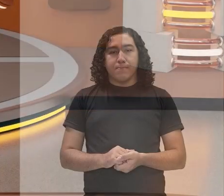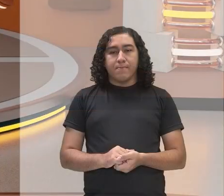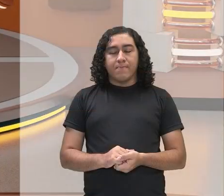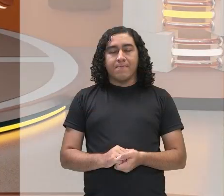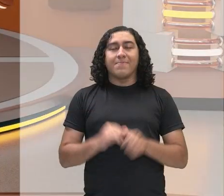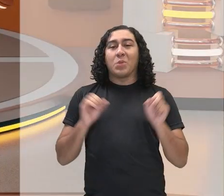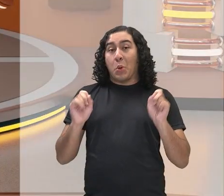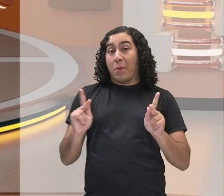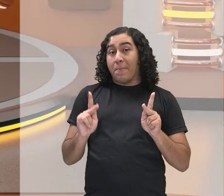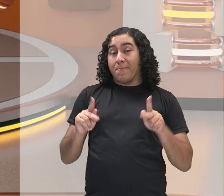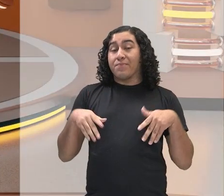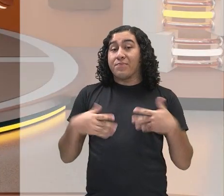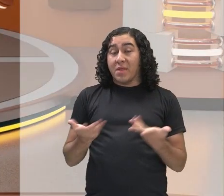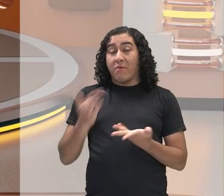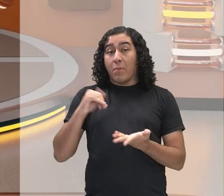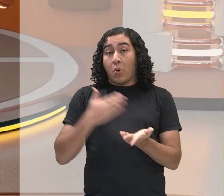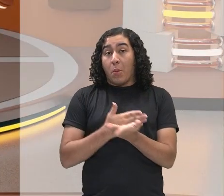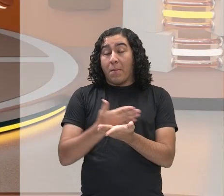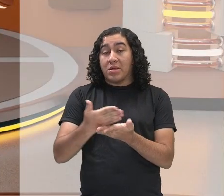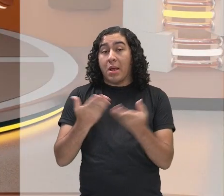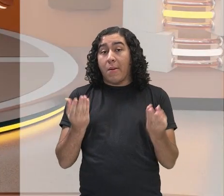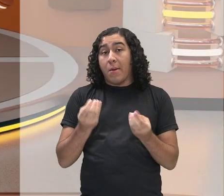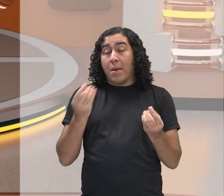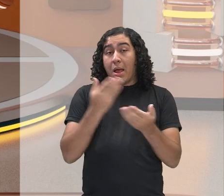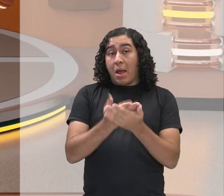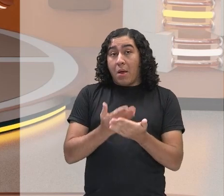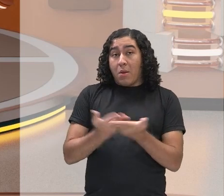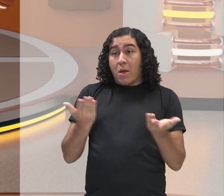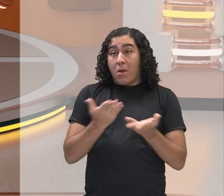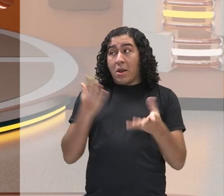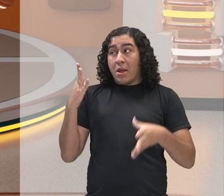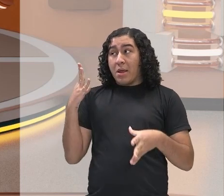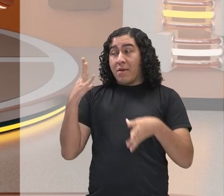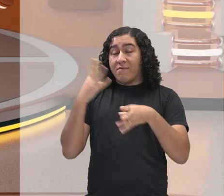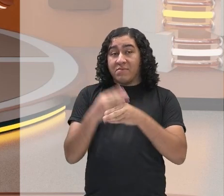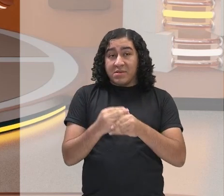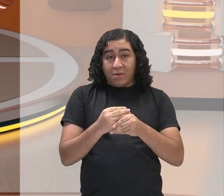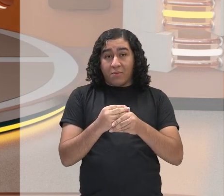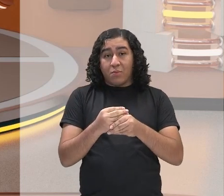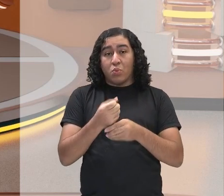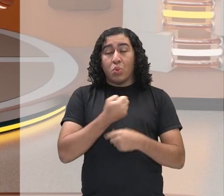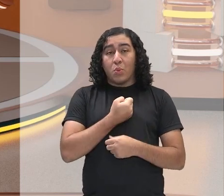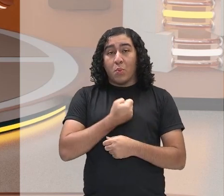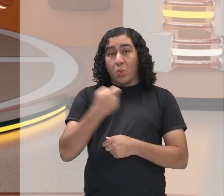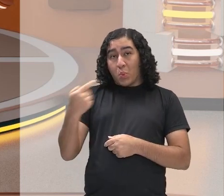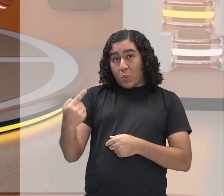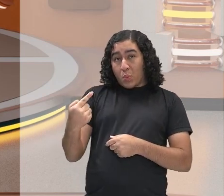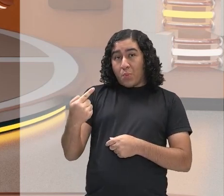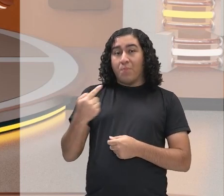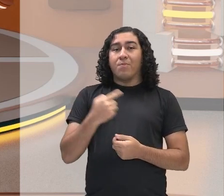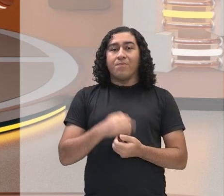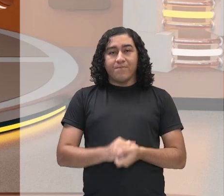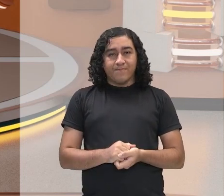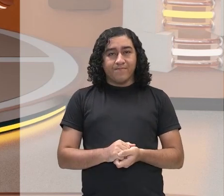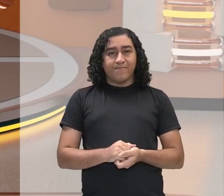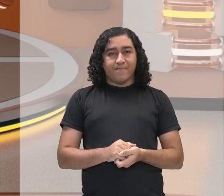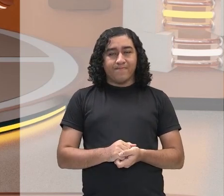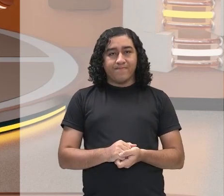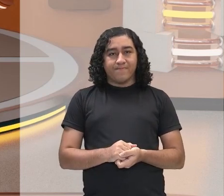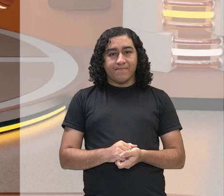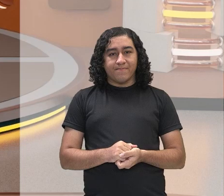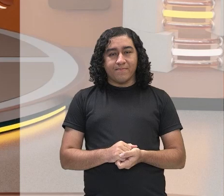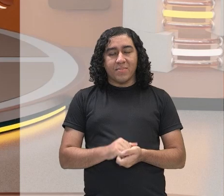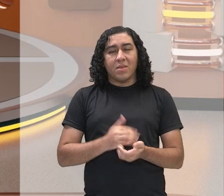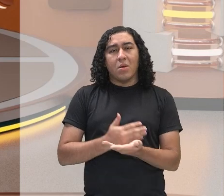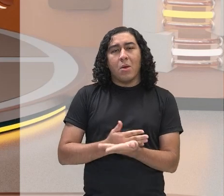Muito bem, então, vamos começar a nossa revisão número 1, né? A revisão número 1, nós vamos